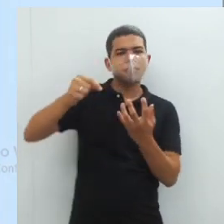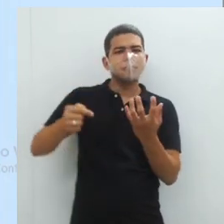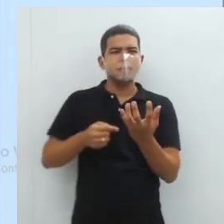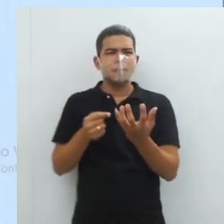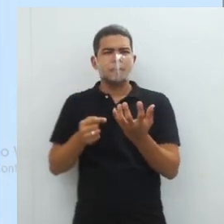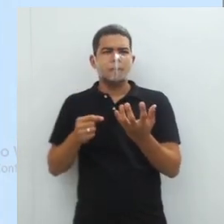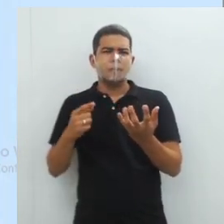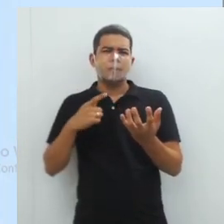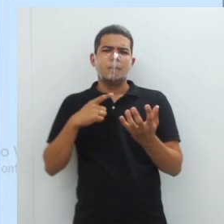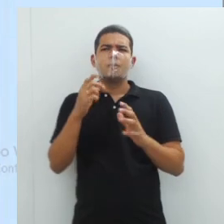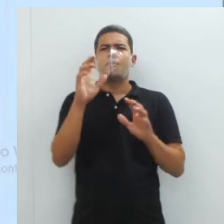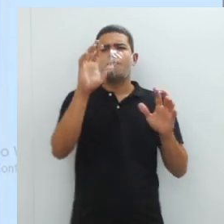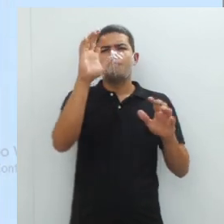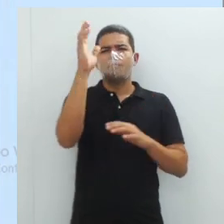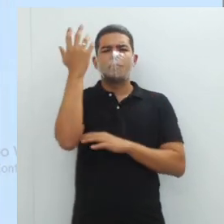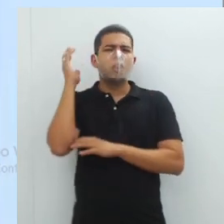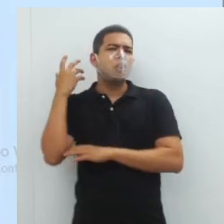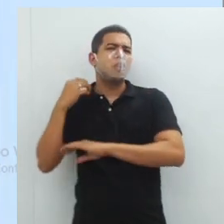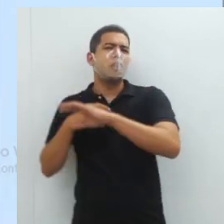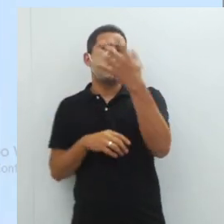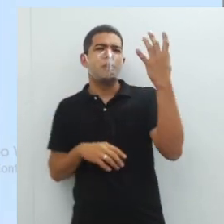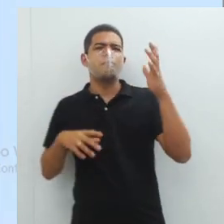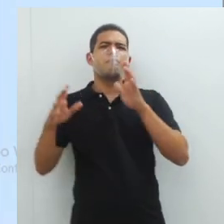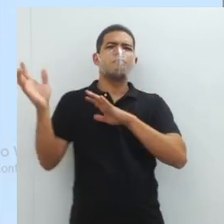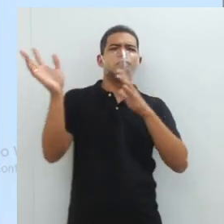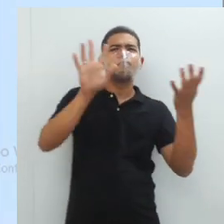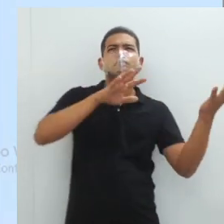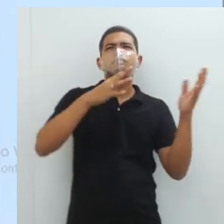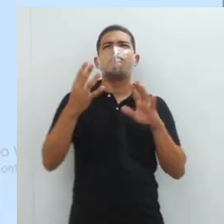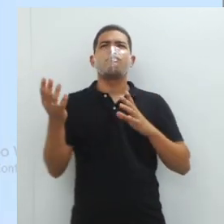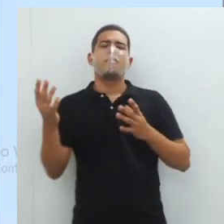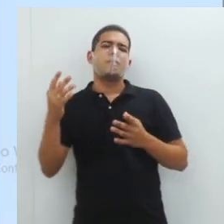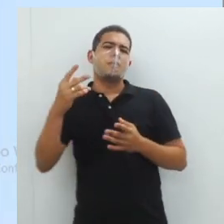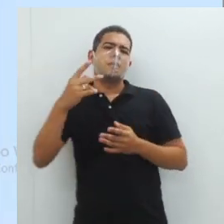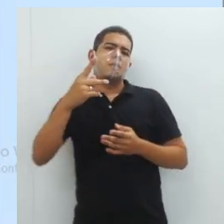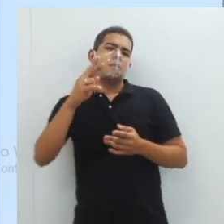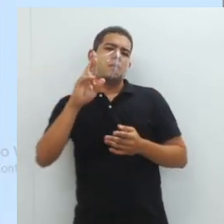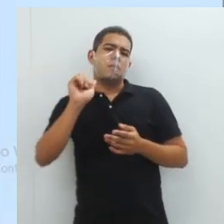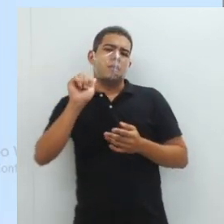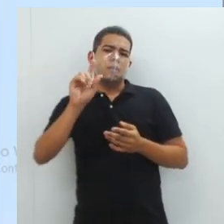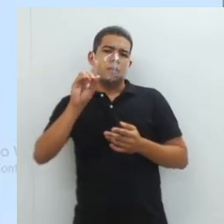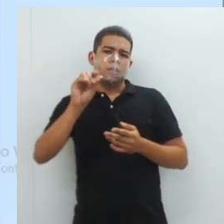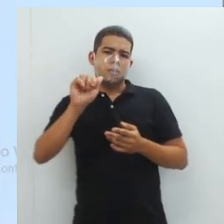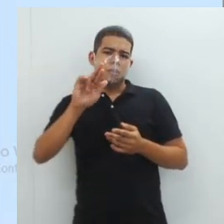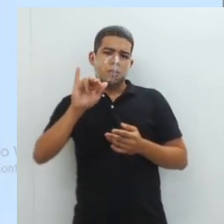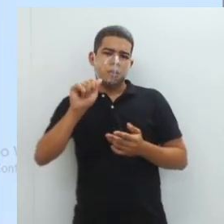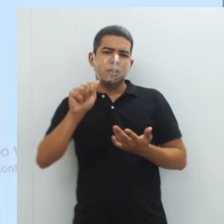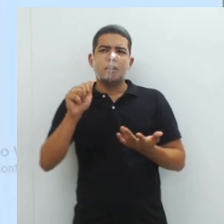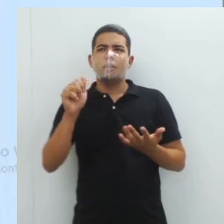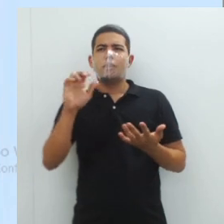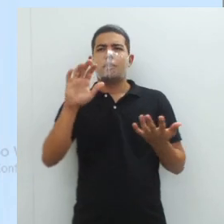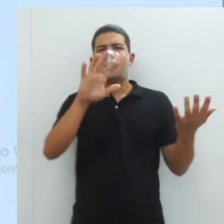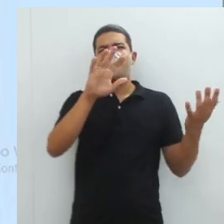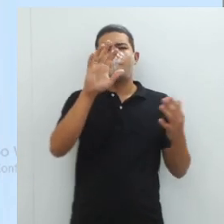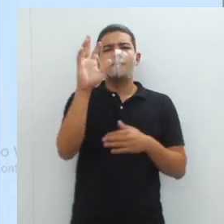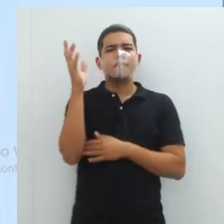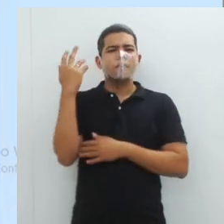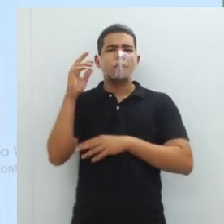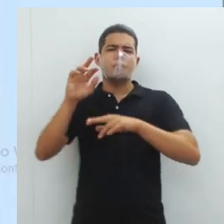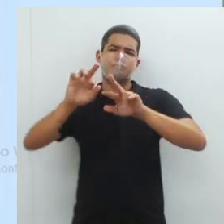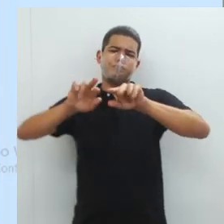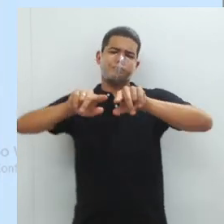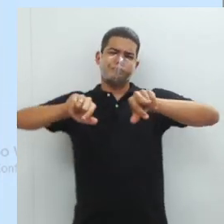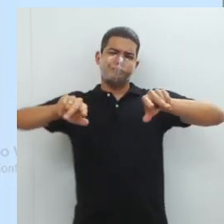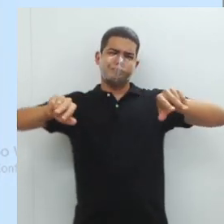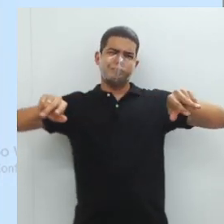gente teria floresta tropical, pradaria, deserto, floresta temperada, tundra, floresta de